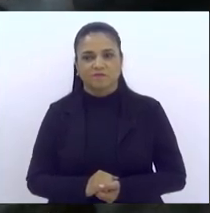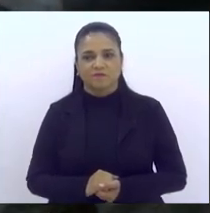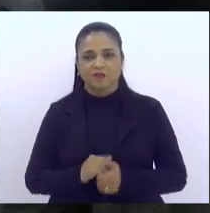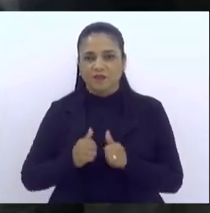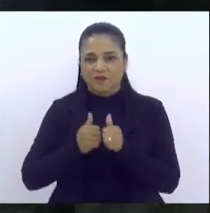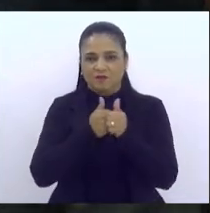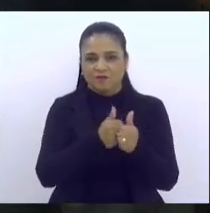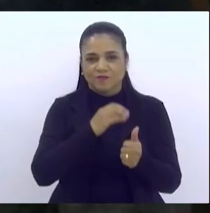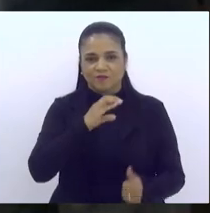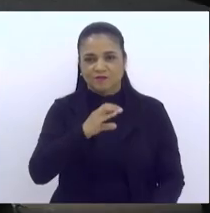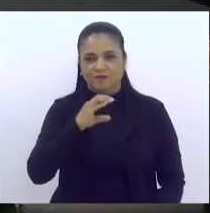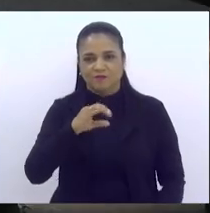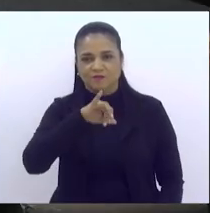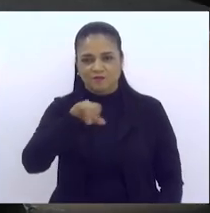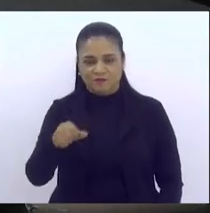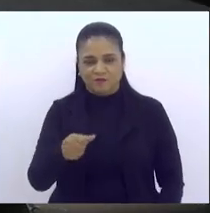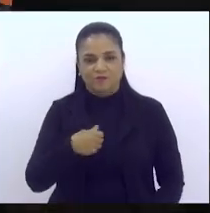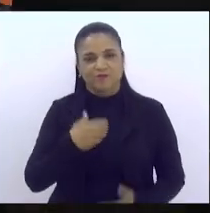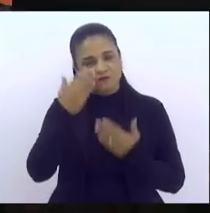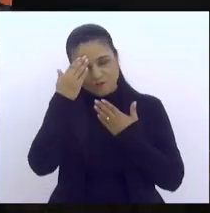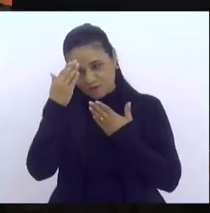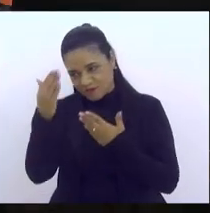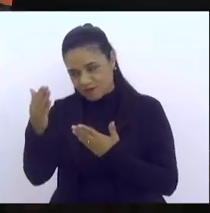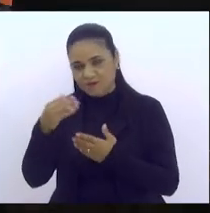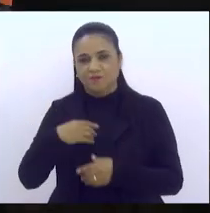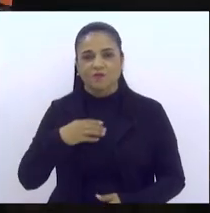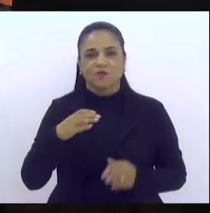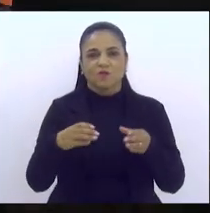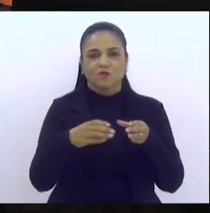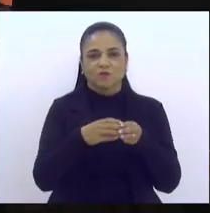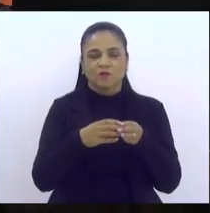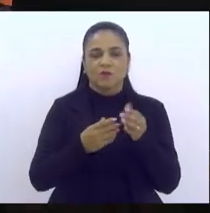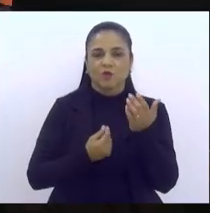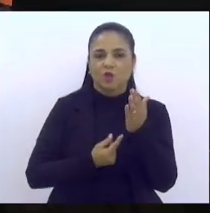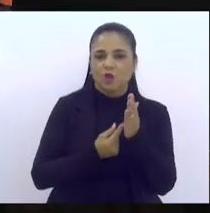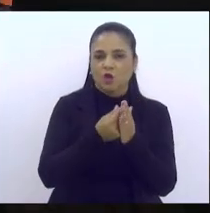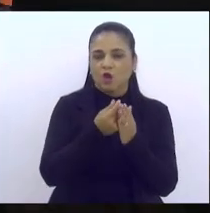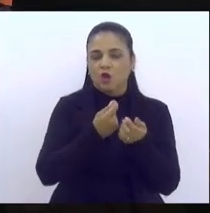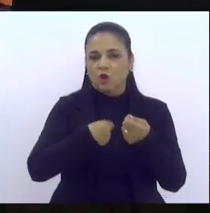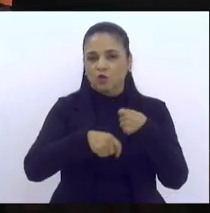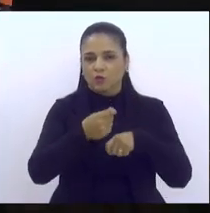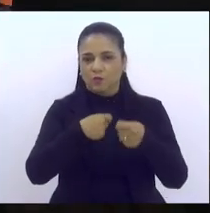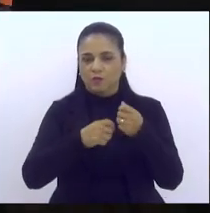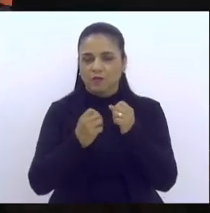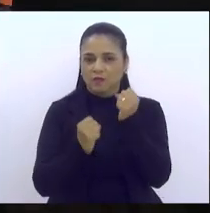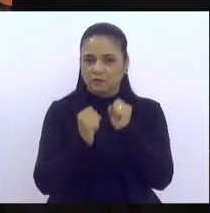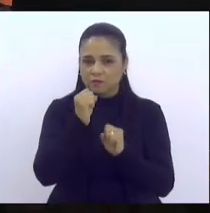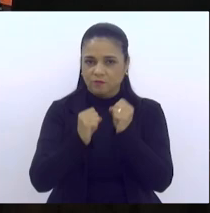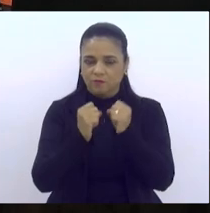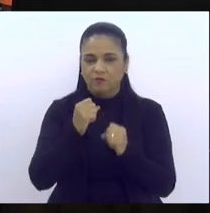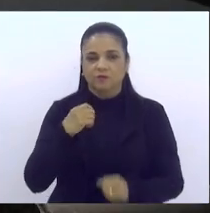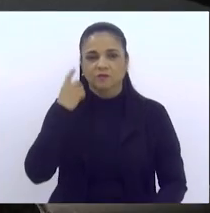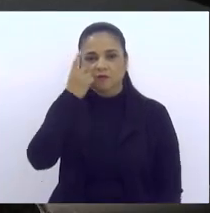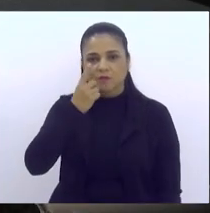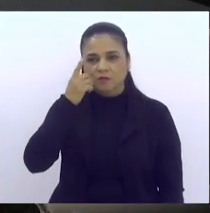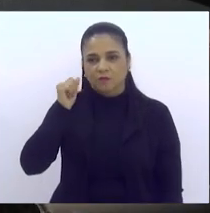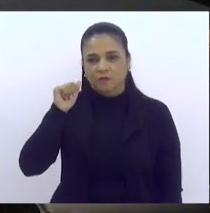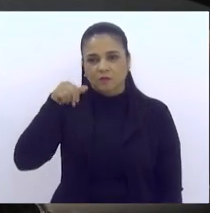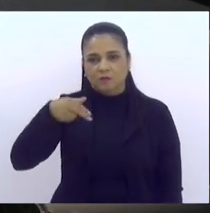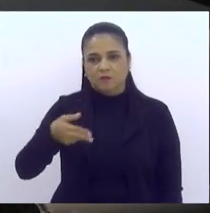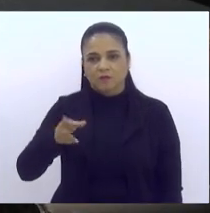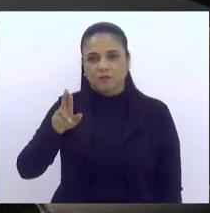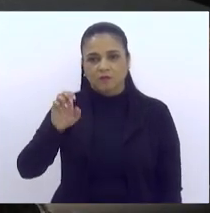Acompanho a CCJ, presidente. Muito obrigado. Pela Comissão de Economia e Indústria, deputado Anderson Moraes.